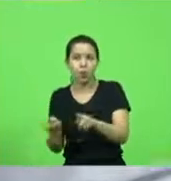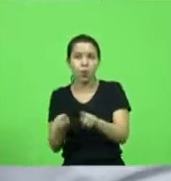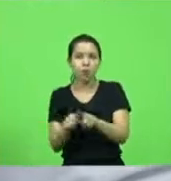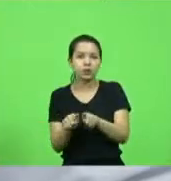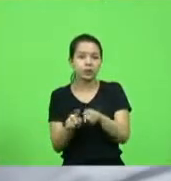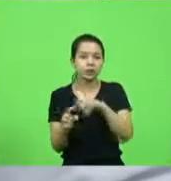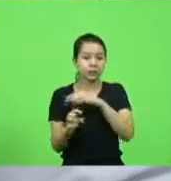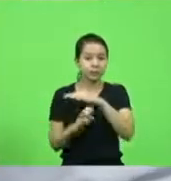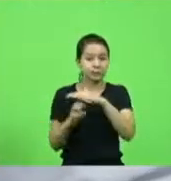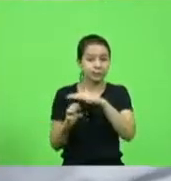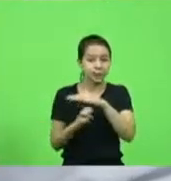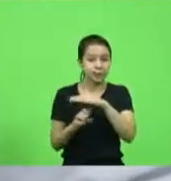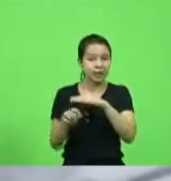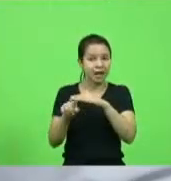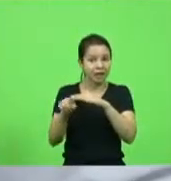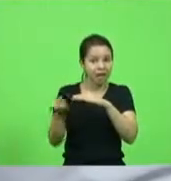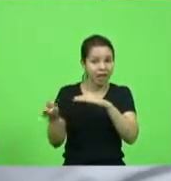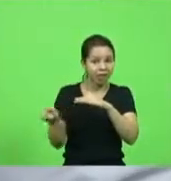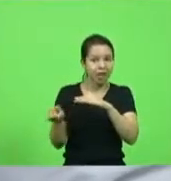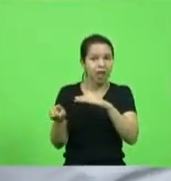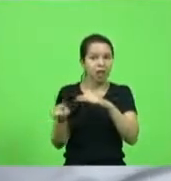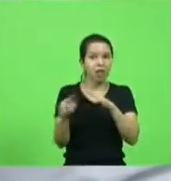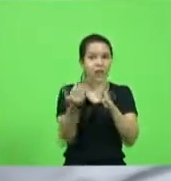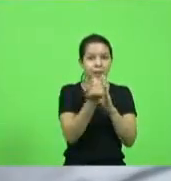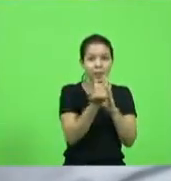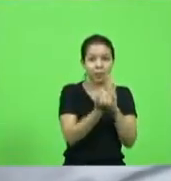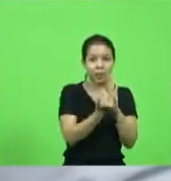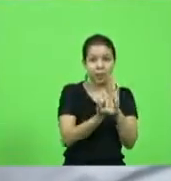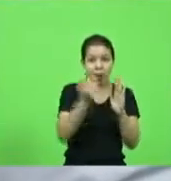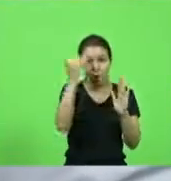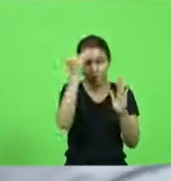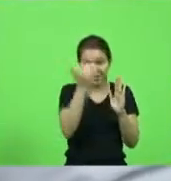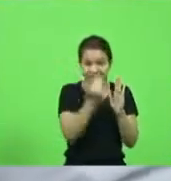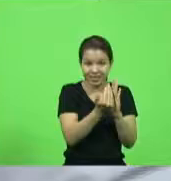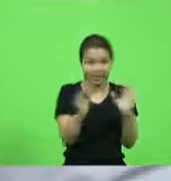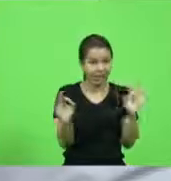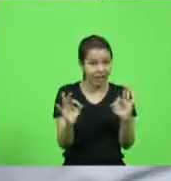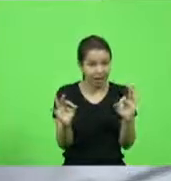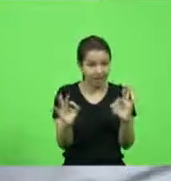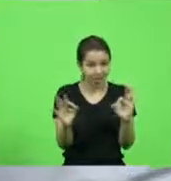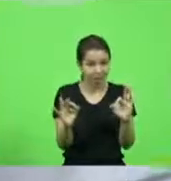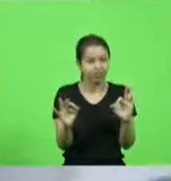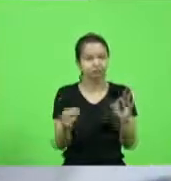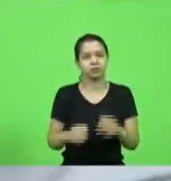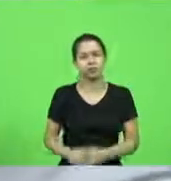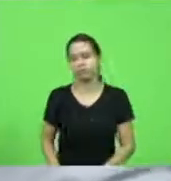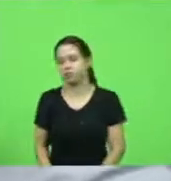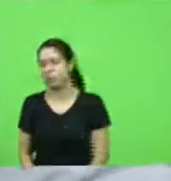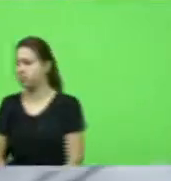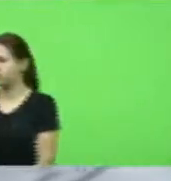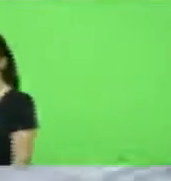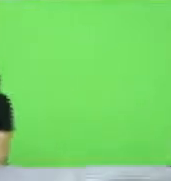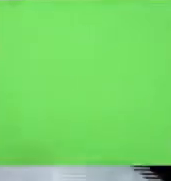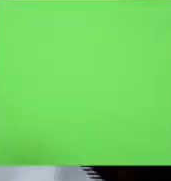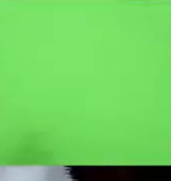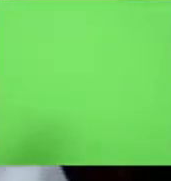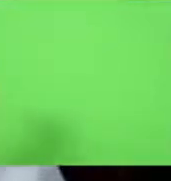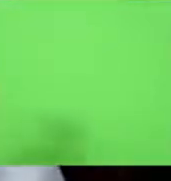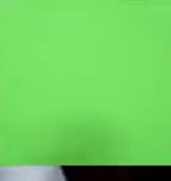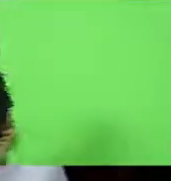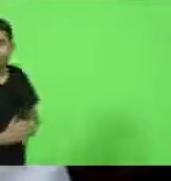as regras. Fato esse que vem acontecendo dia a dia em nossas frentes e as coisas vão